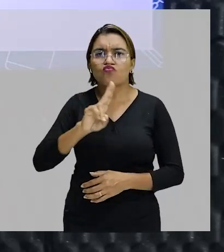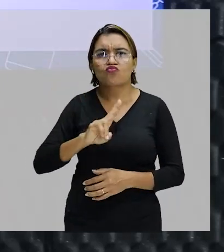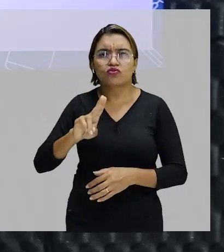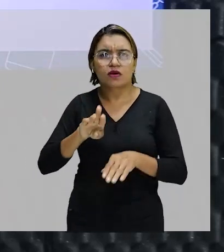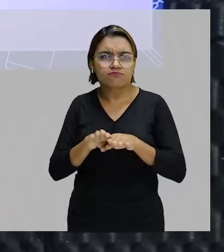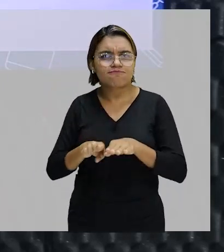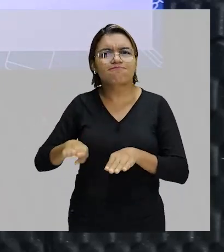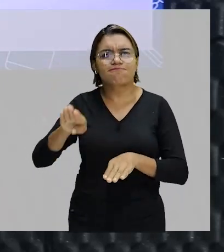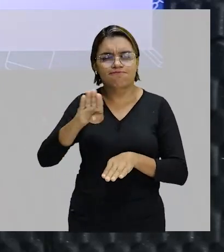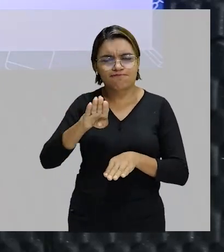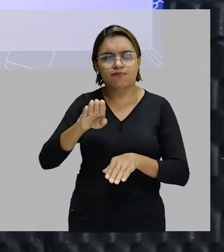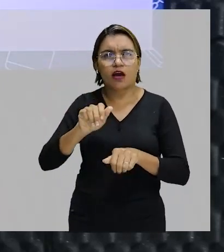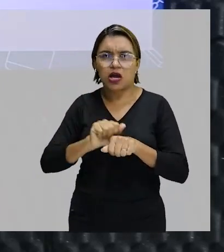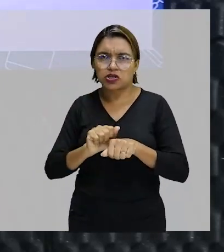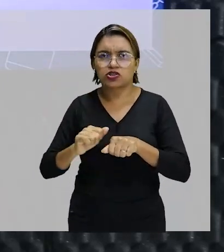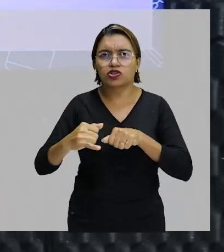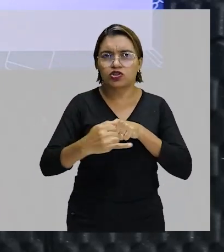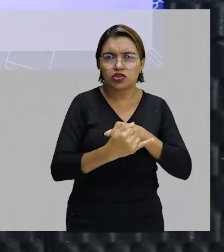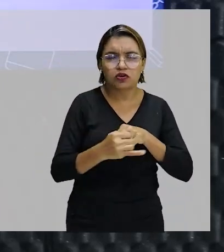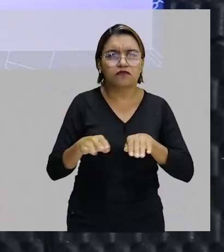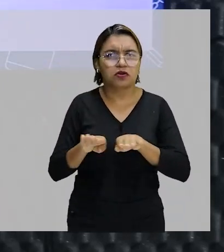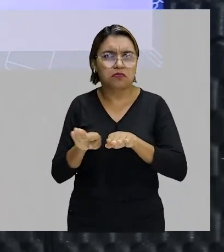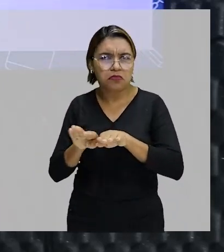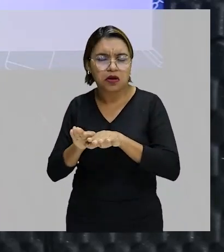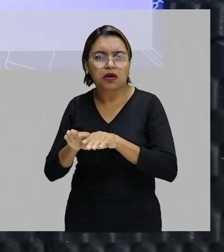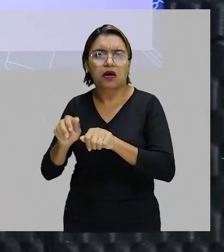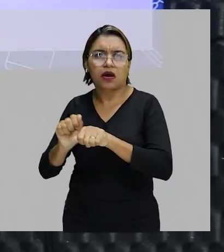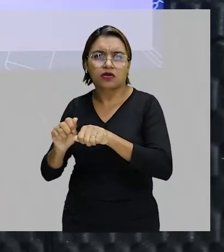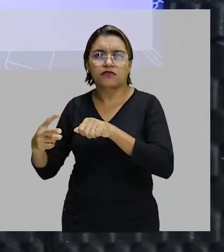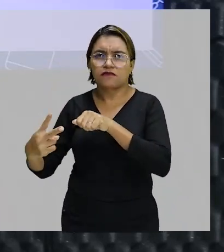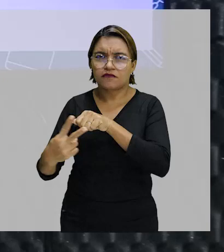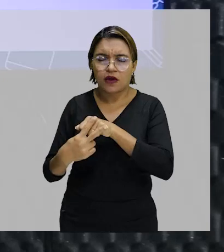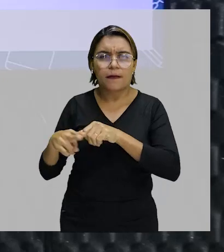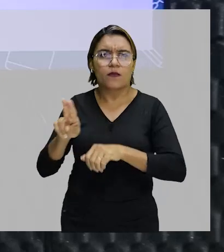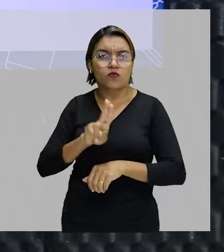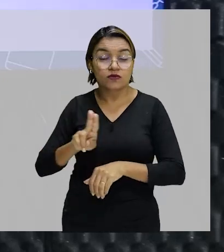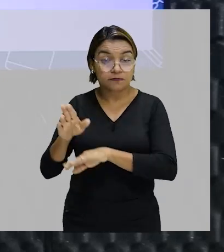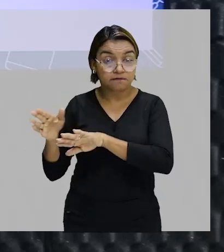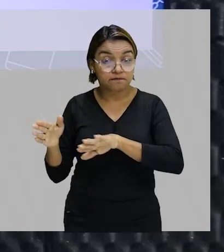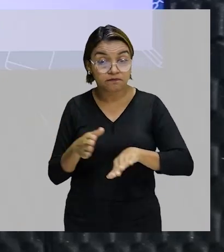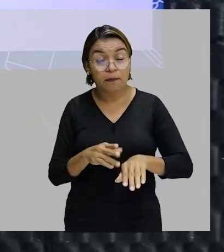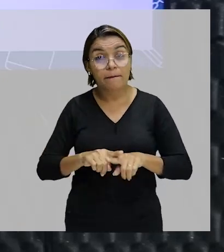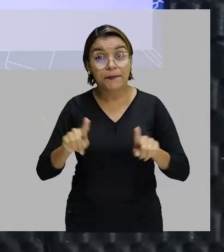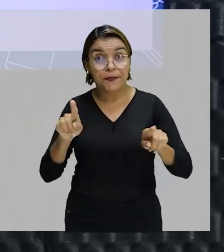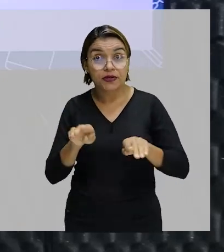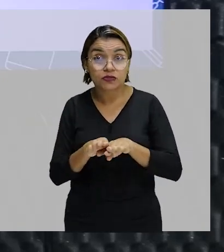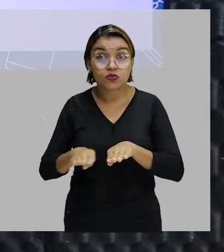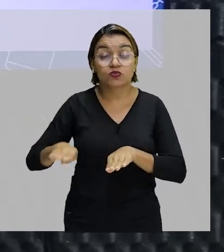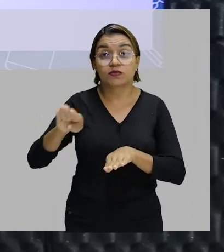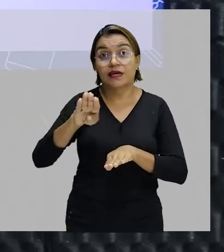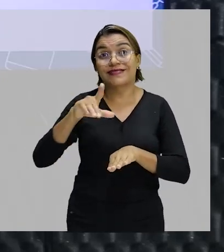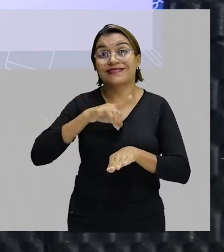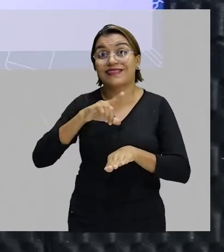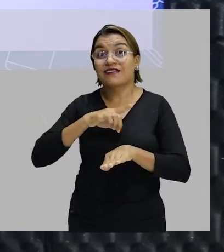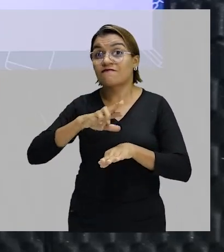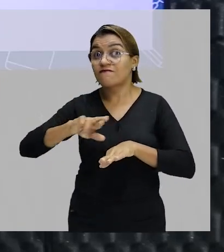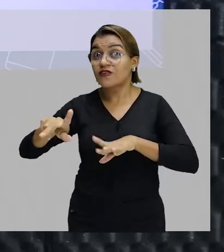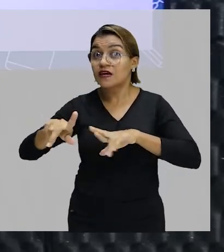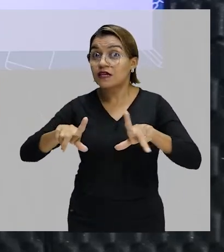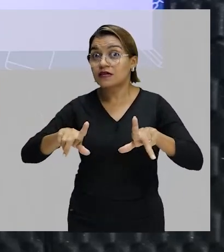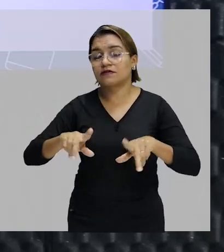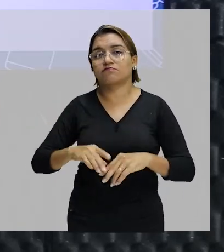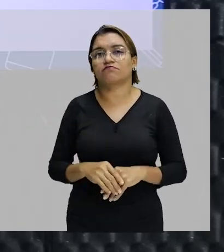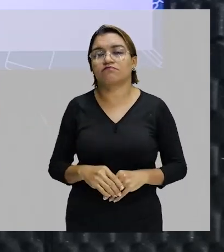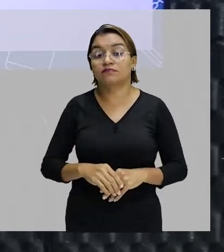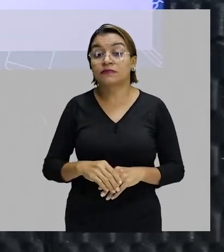adjetivos quanto nos advérbios, tá bom? Só que no grau superioridade, nós vamos ter uma diferença. Porque